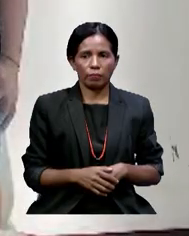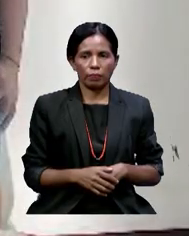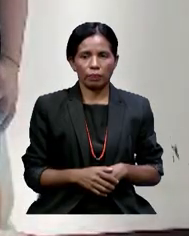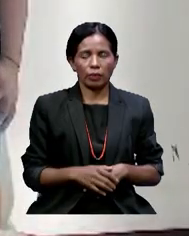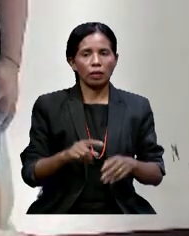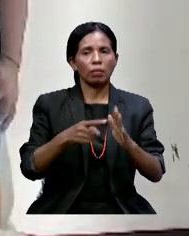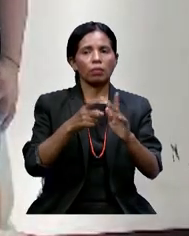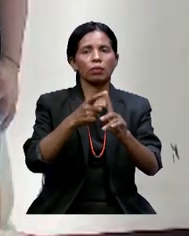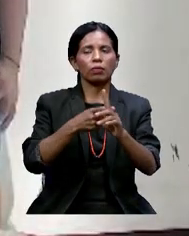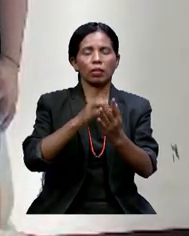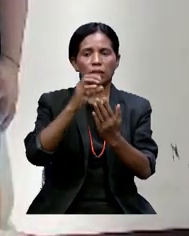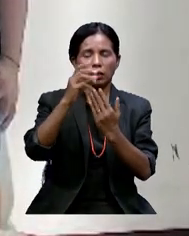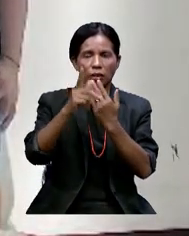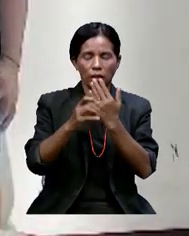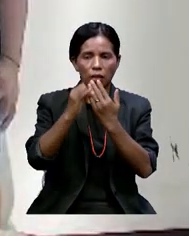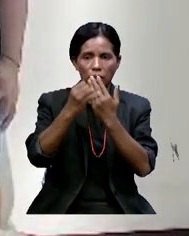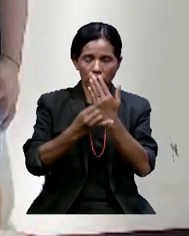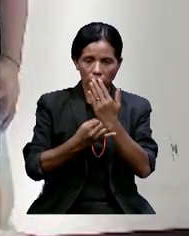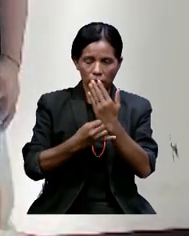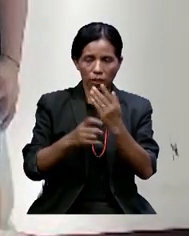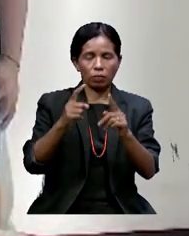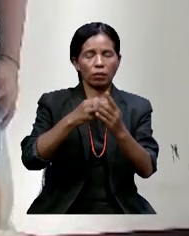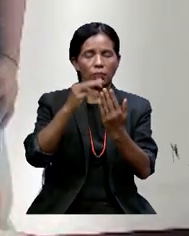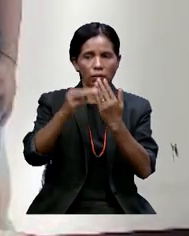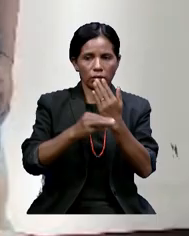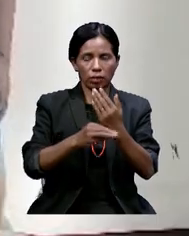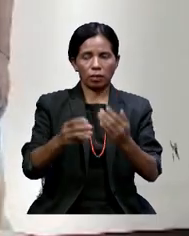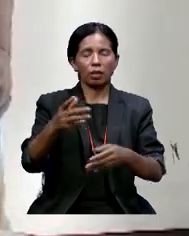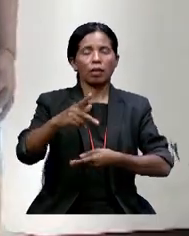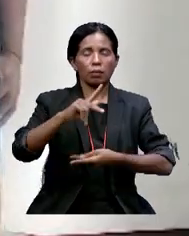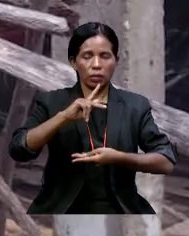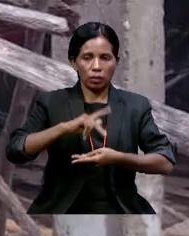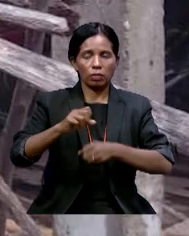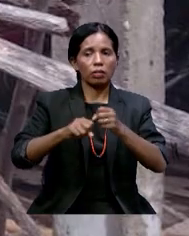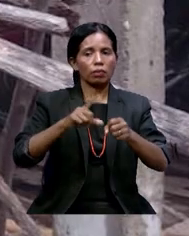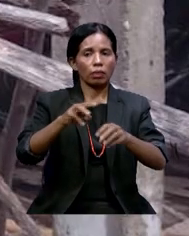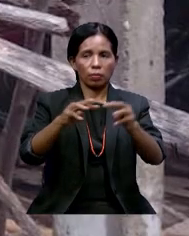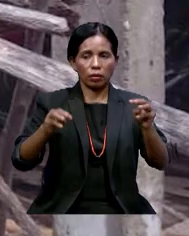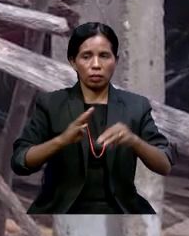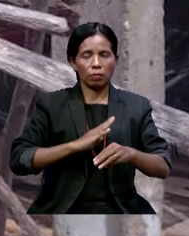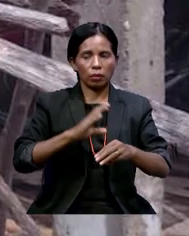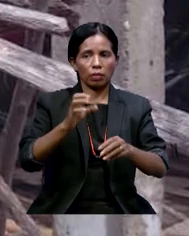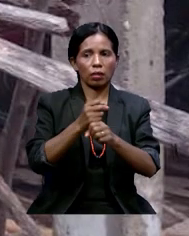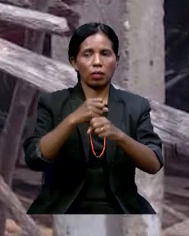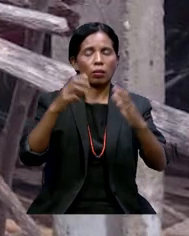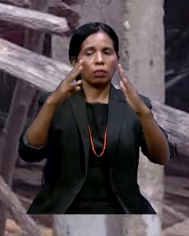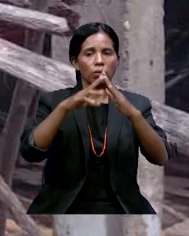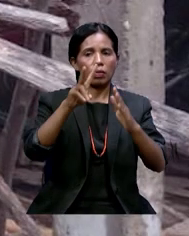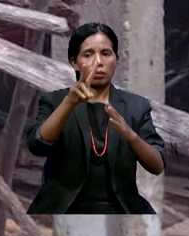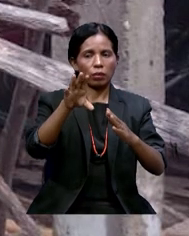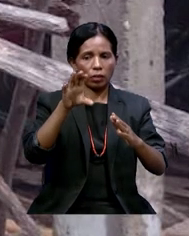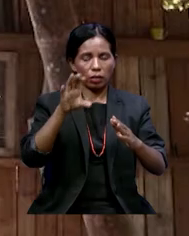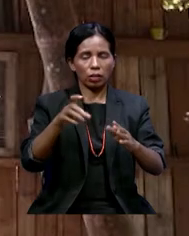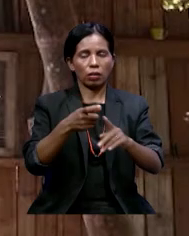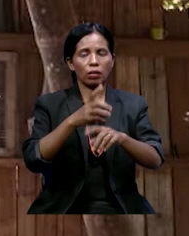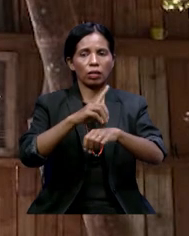Hahup si fulan janeiro, tomai fulan marsu tinangne, autoridade proteção civil munisipi Baucau, resista uma atus rua resen, afetaru husi